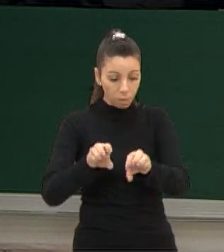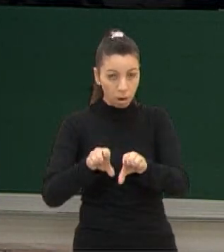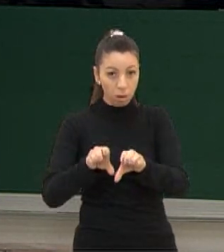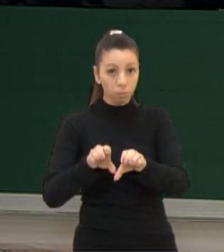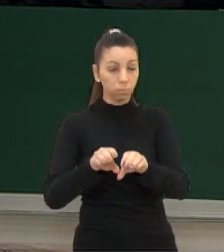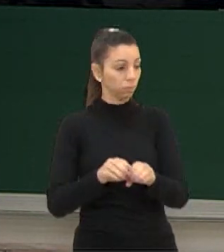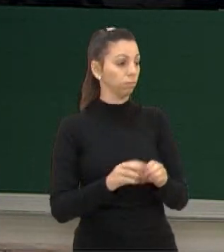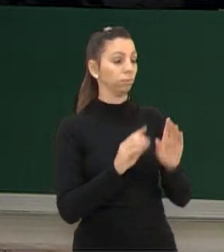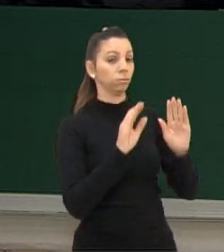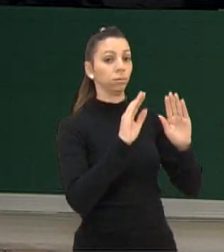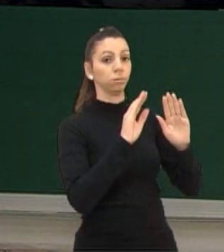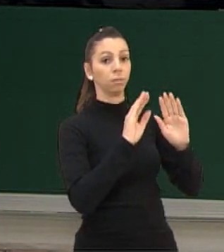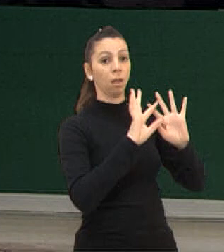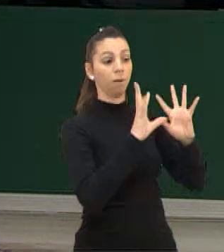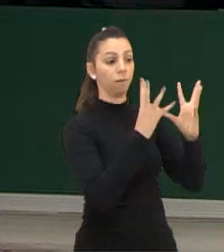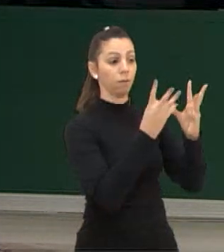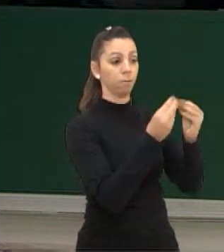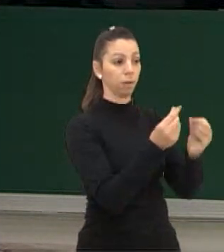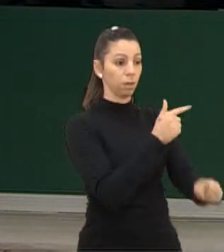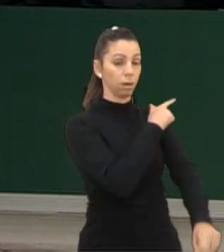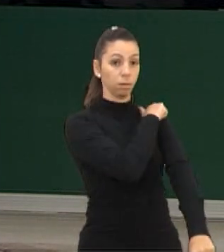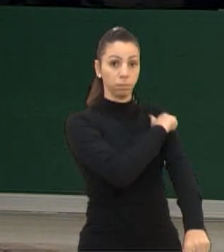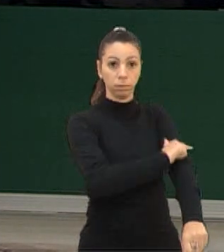família educa, a escola instrui,